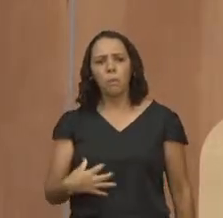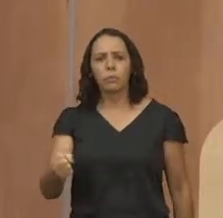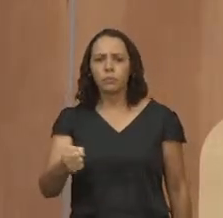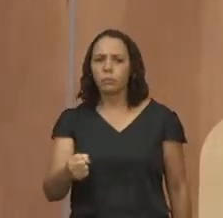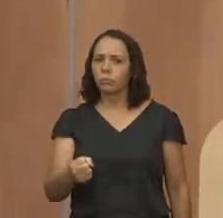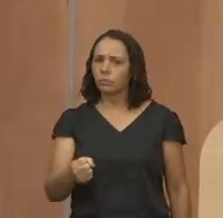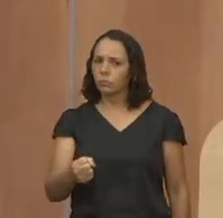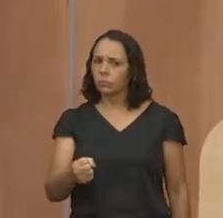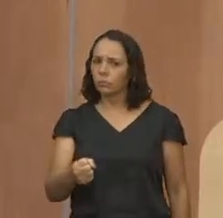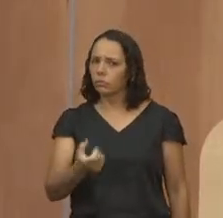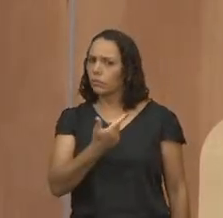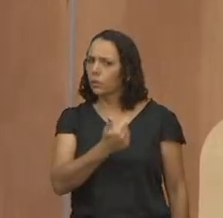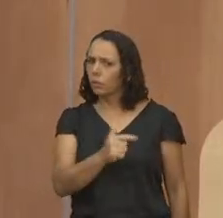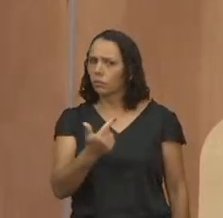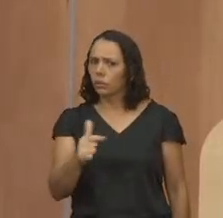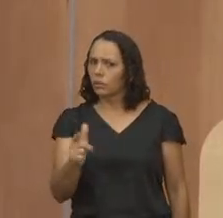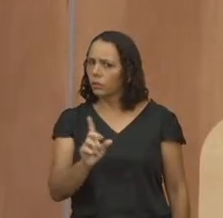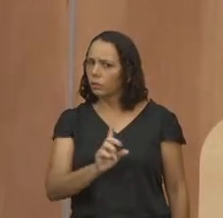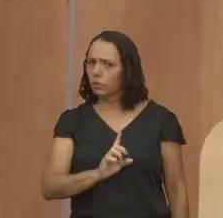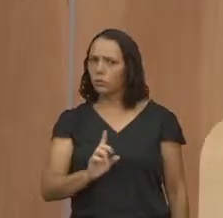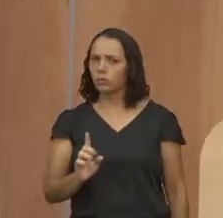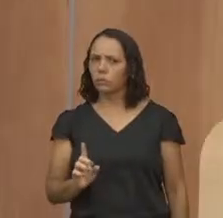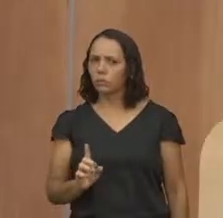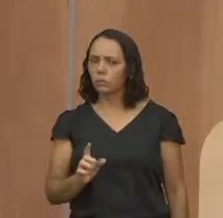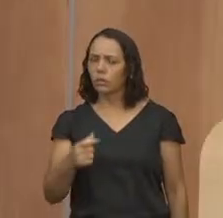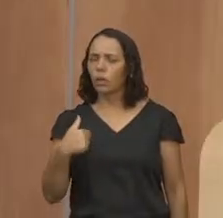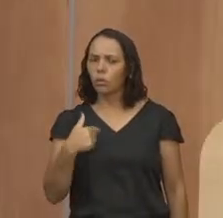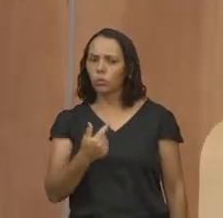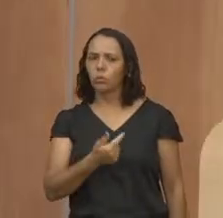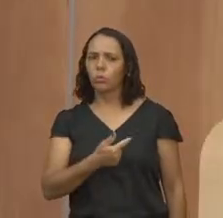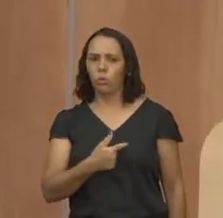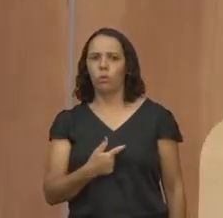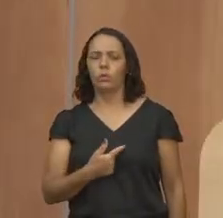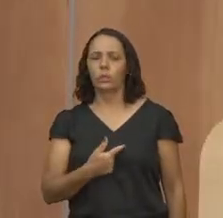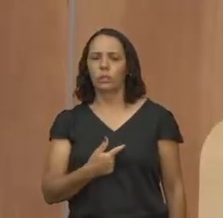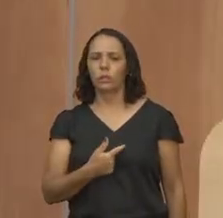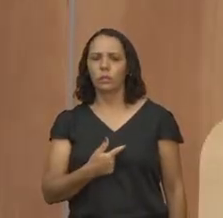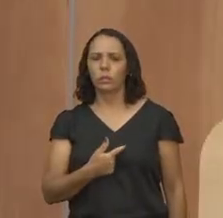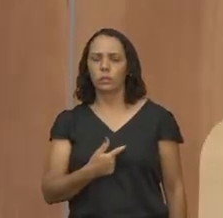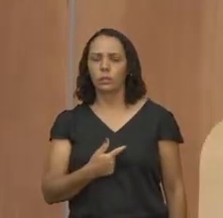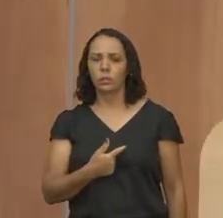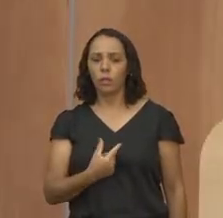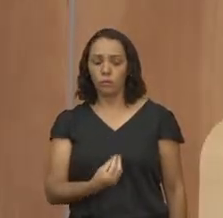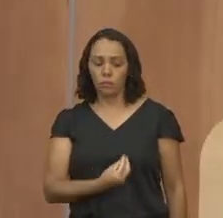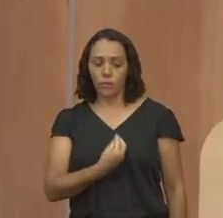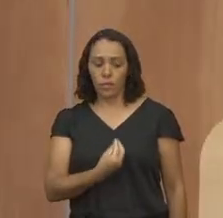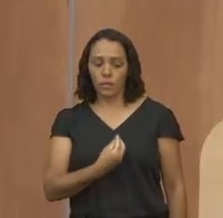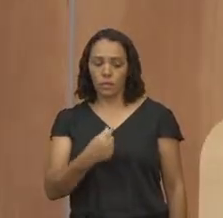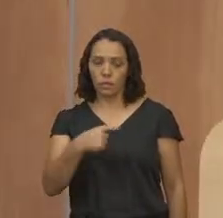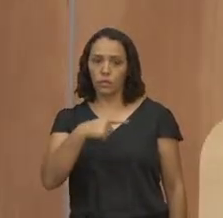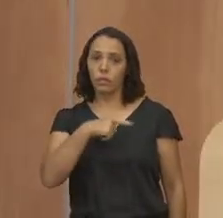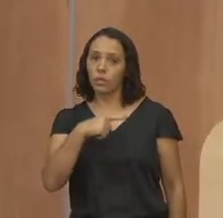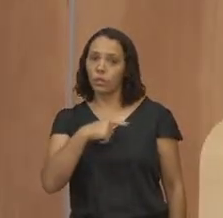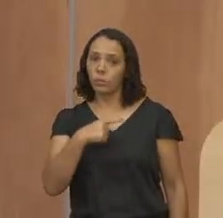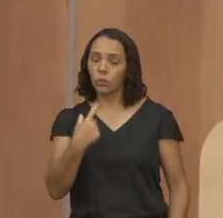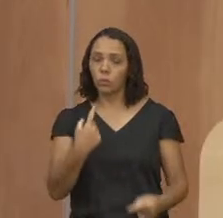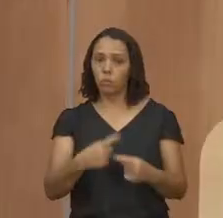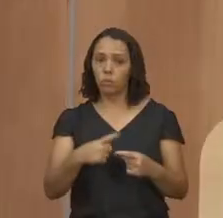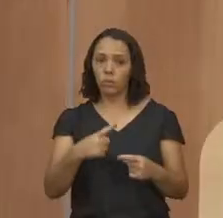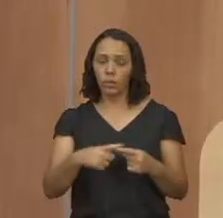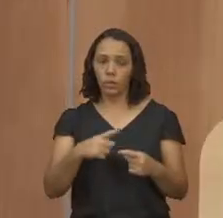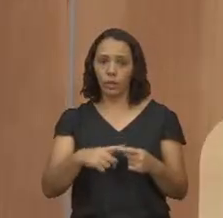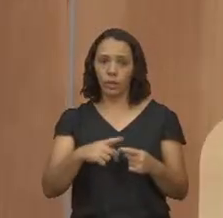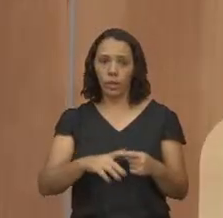não. Porque todos nós estamos aqui porque alguém deu